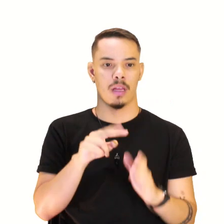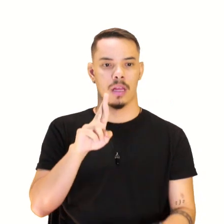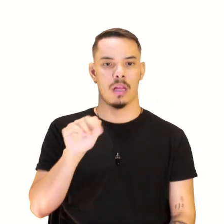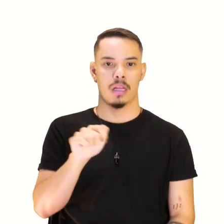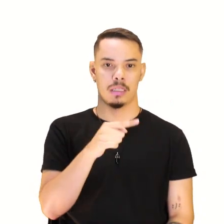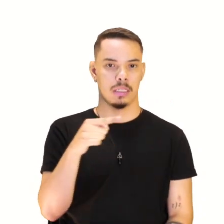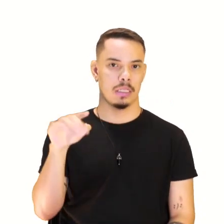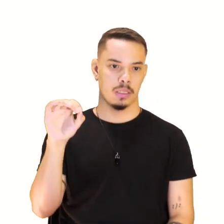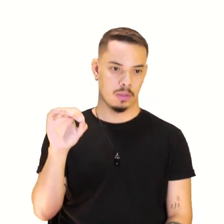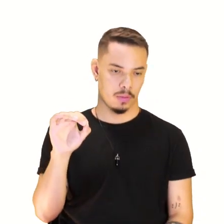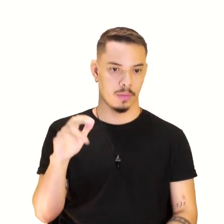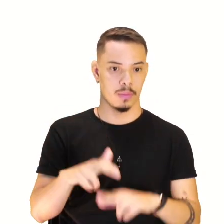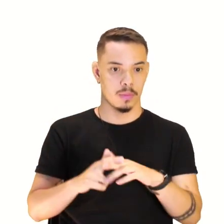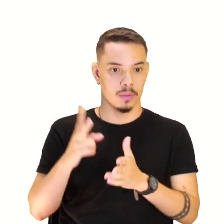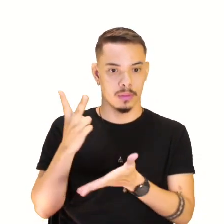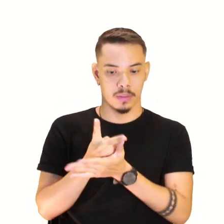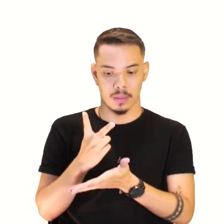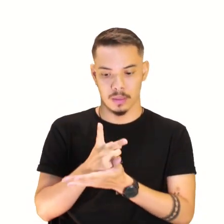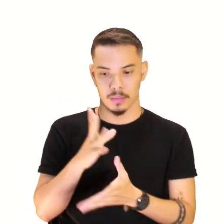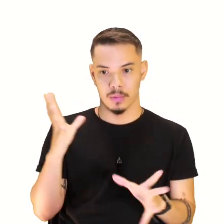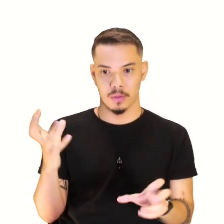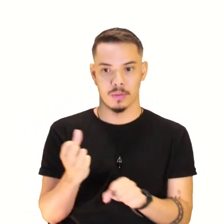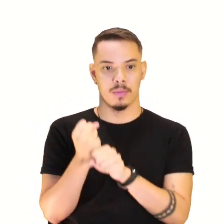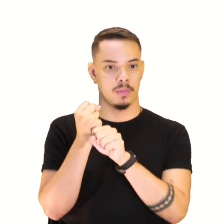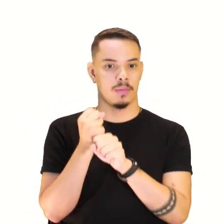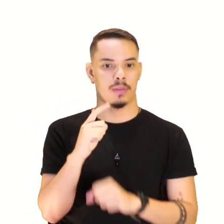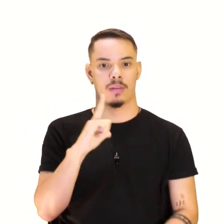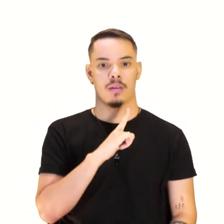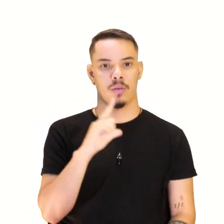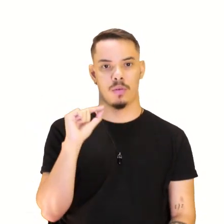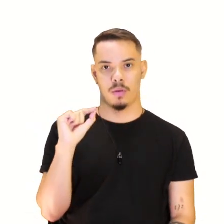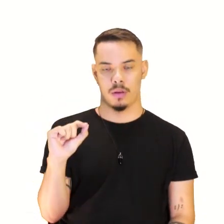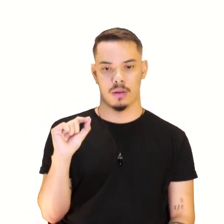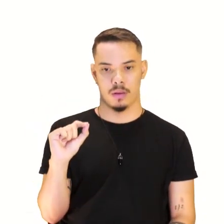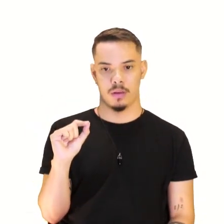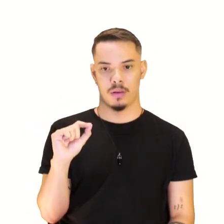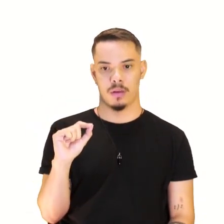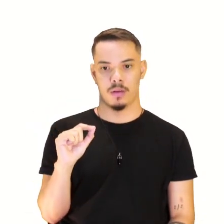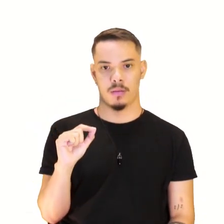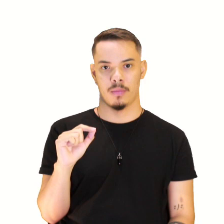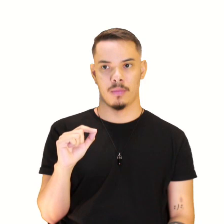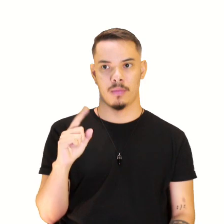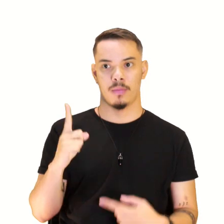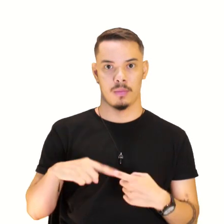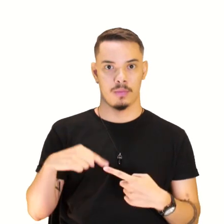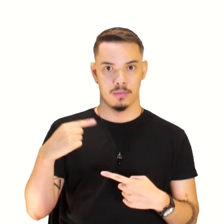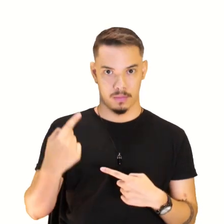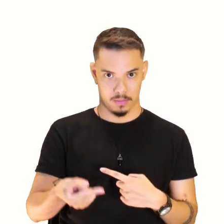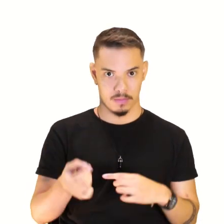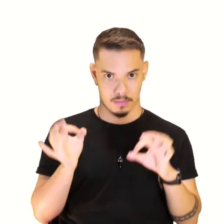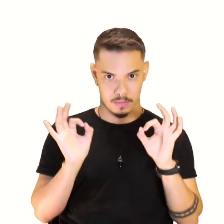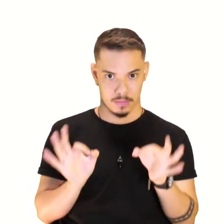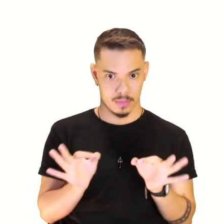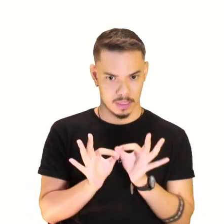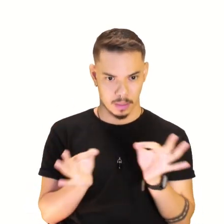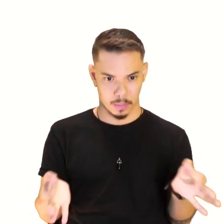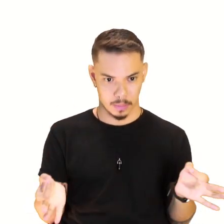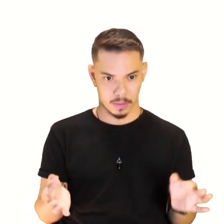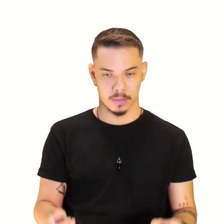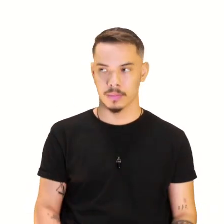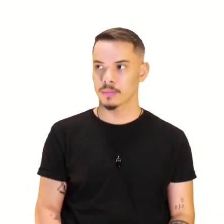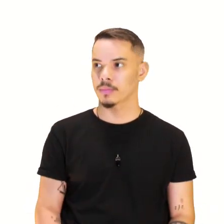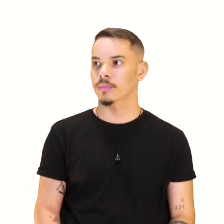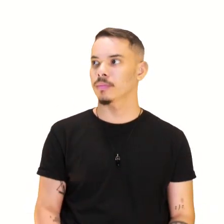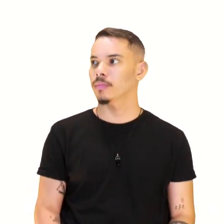razão. Então, sempre somado com a razão, a gente vai ter o termo posterior. É isso? Simples assim? Simples assim.